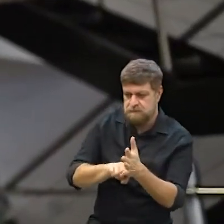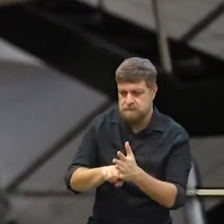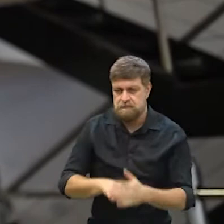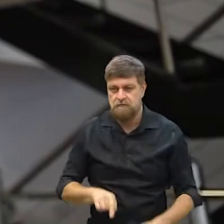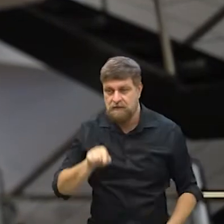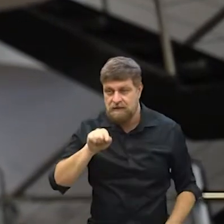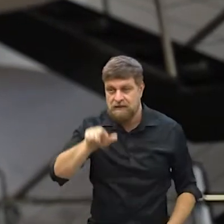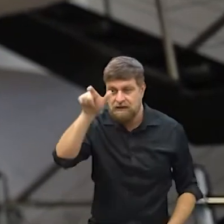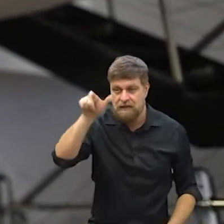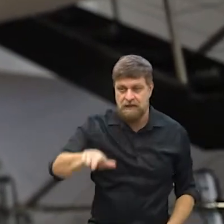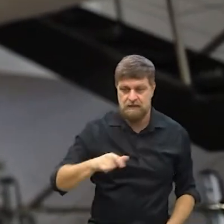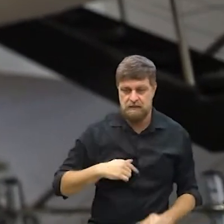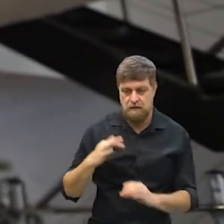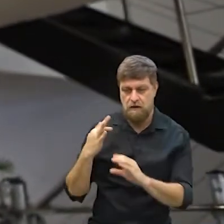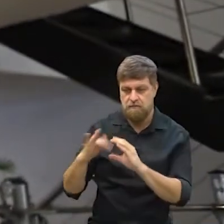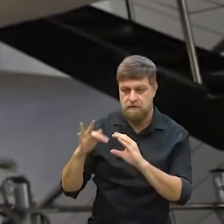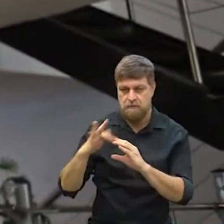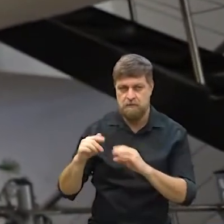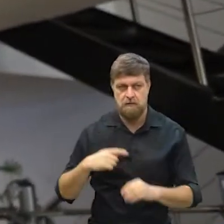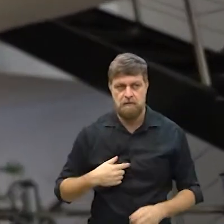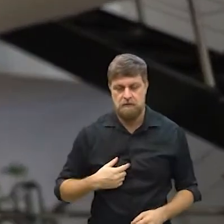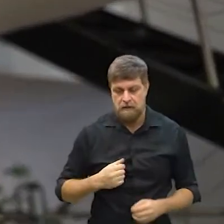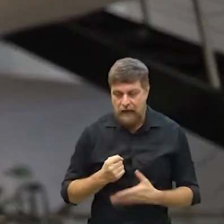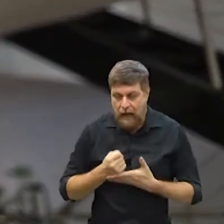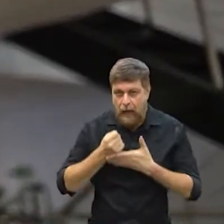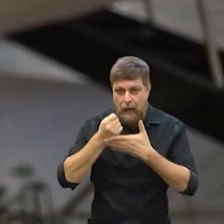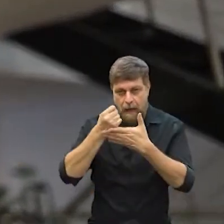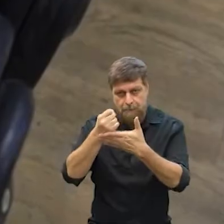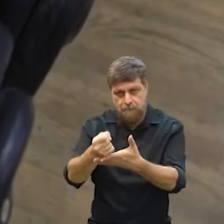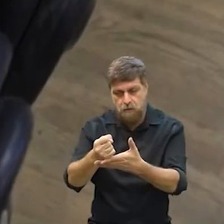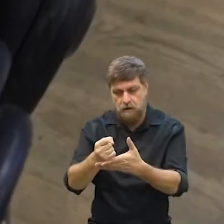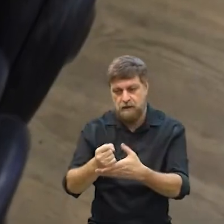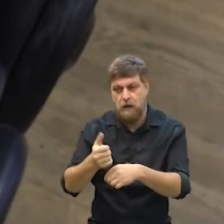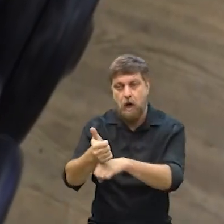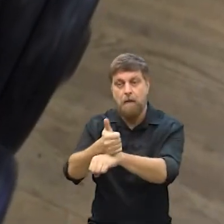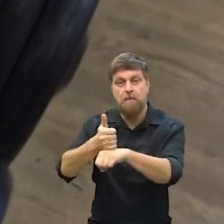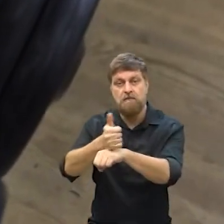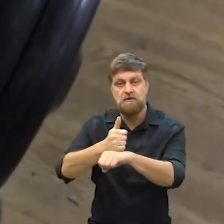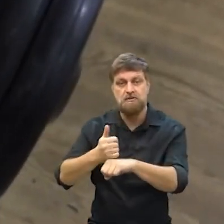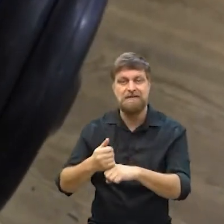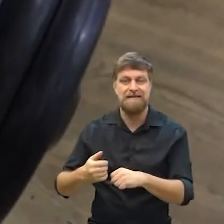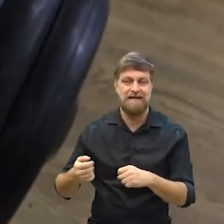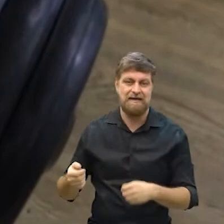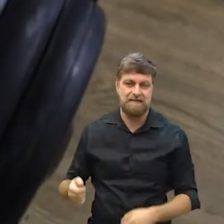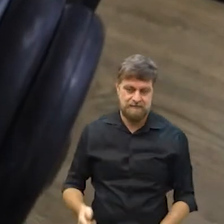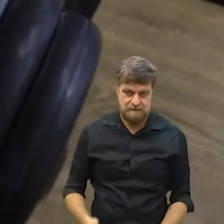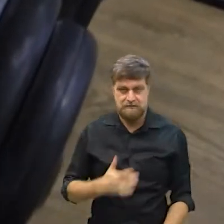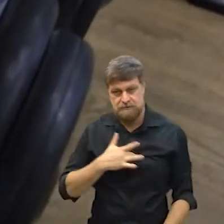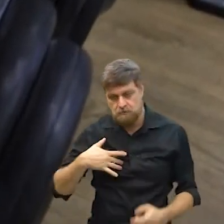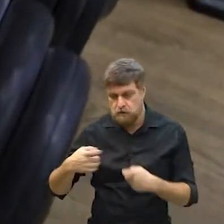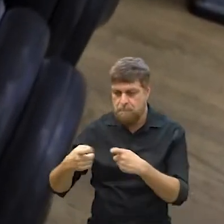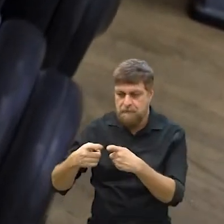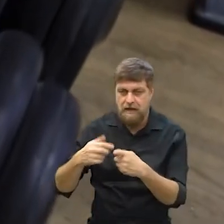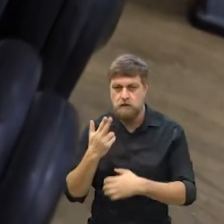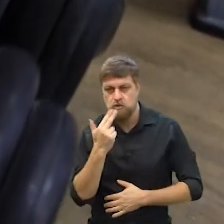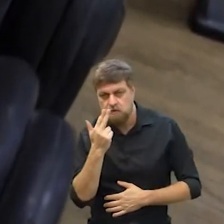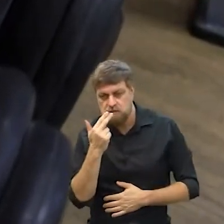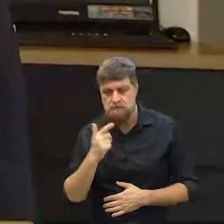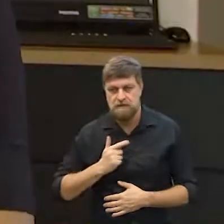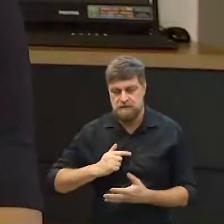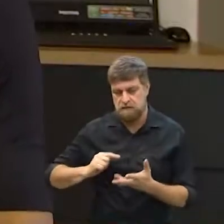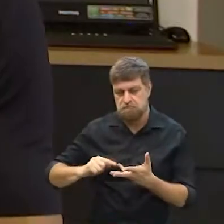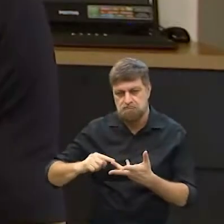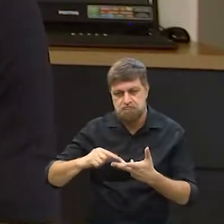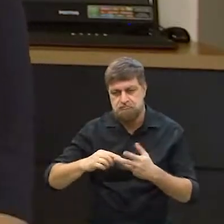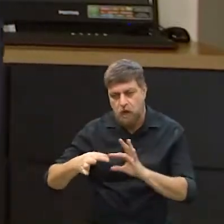do paciente e que esse feedback em uma análise postural seja contribuindo com outros profissionais da área de saúde, seja nutricionista,